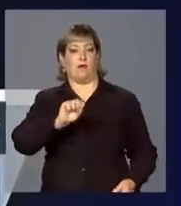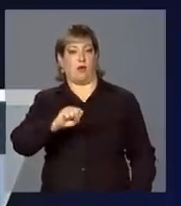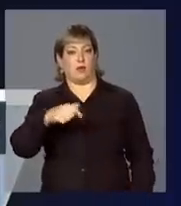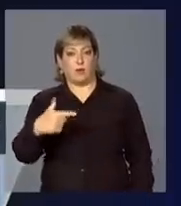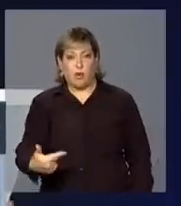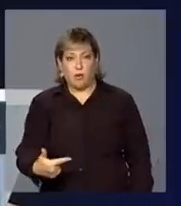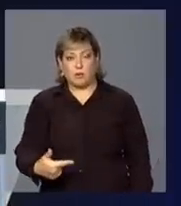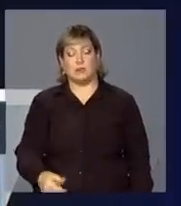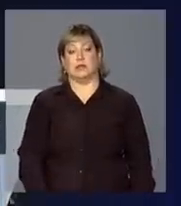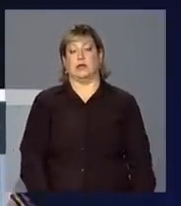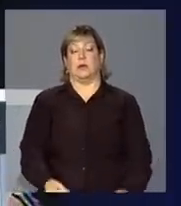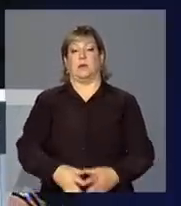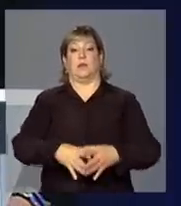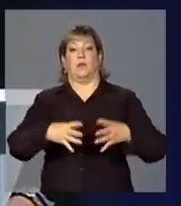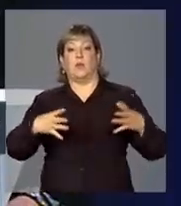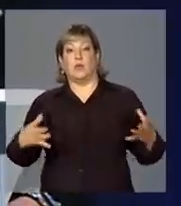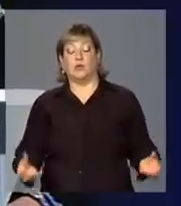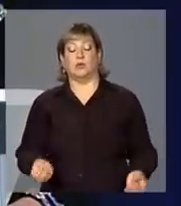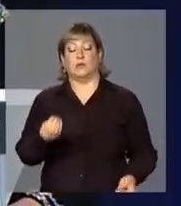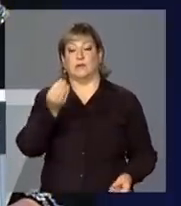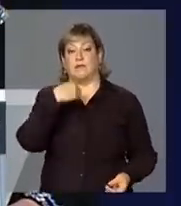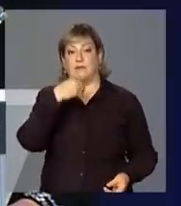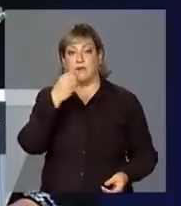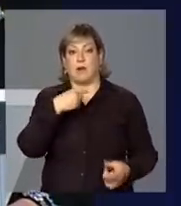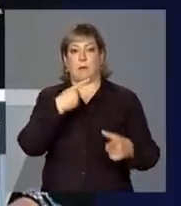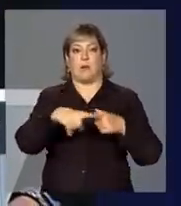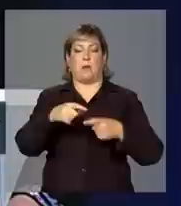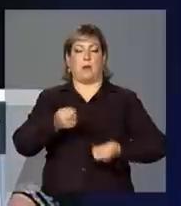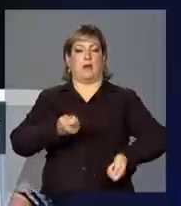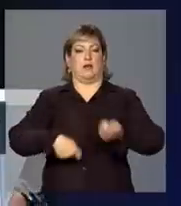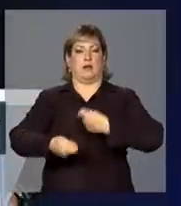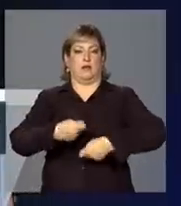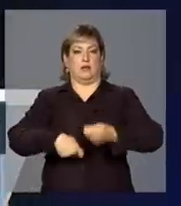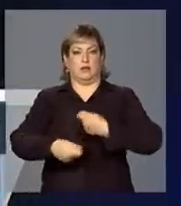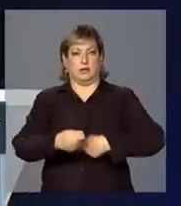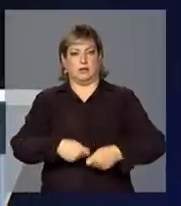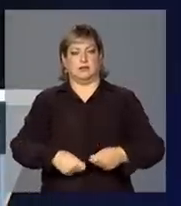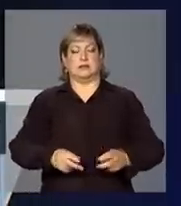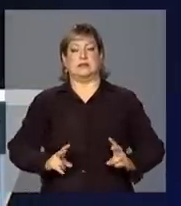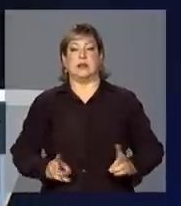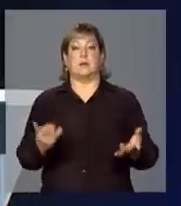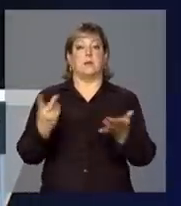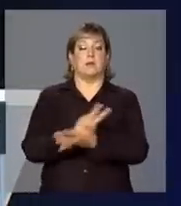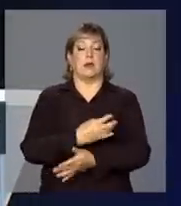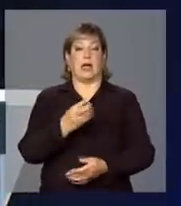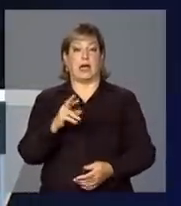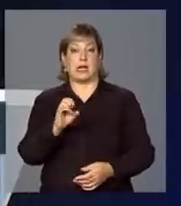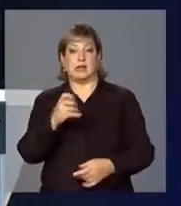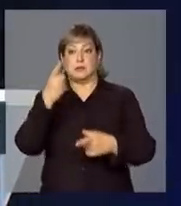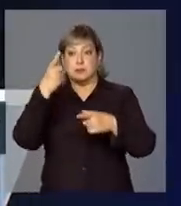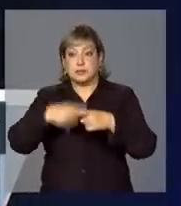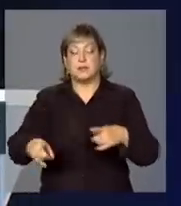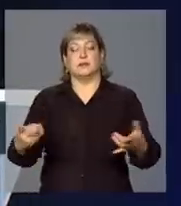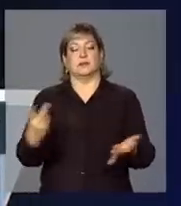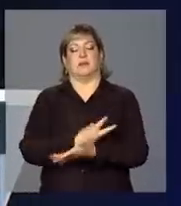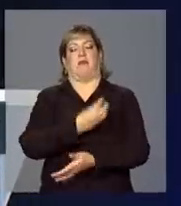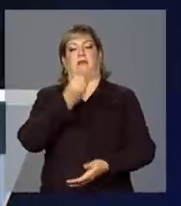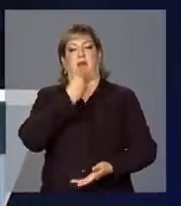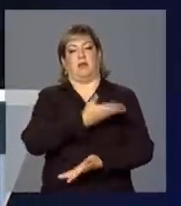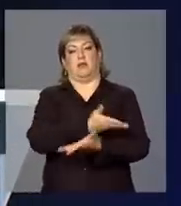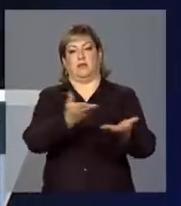1982 e uma imensa fragilidade econômica a cada crise que se sucedia no cenário